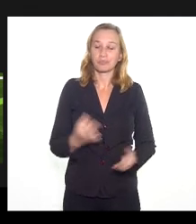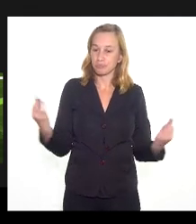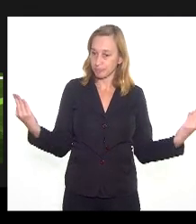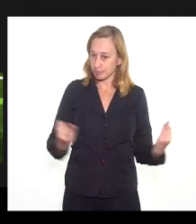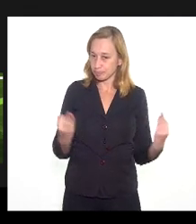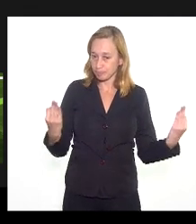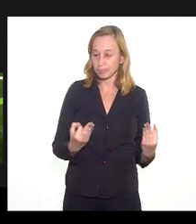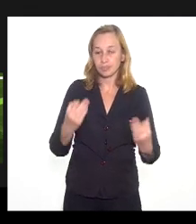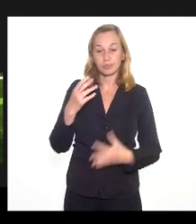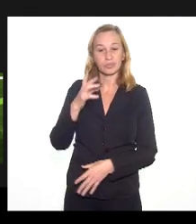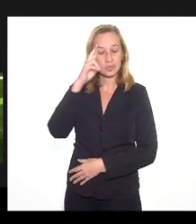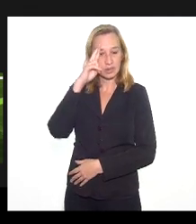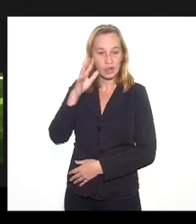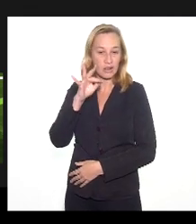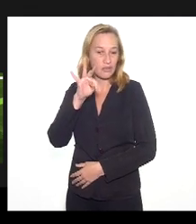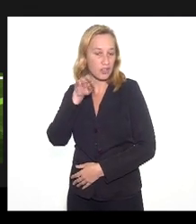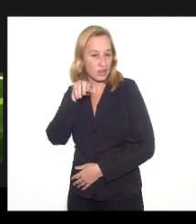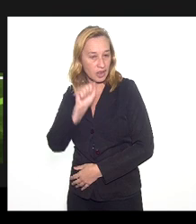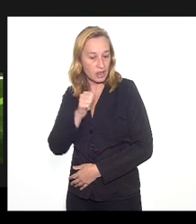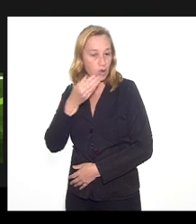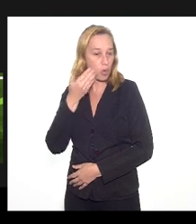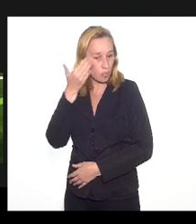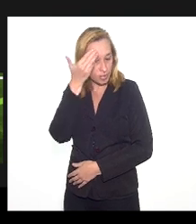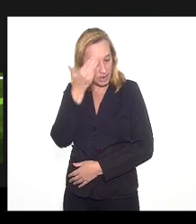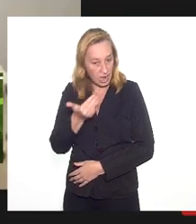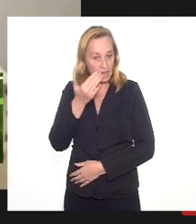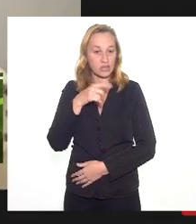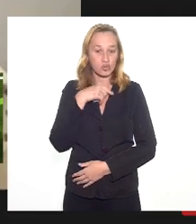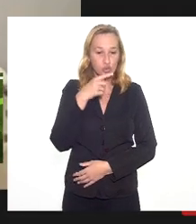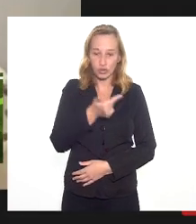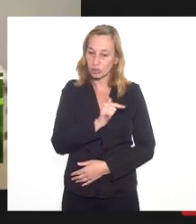Perfeito, senhora Fernanda, muito obrigada, sem dúvida nenhuma.